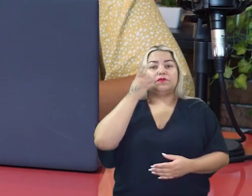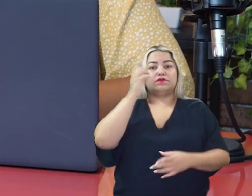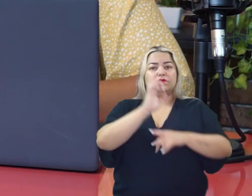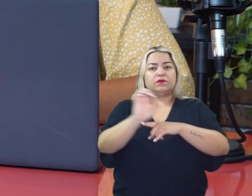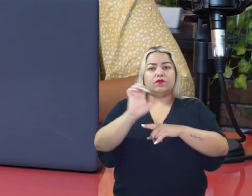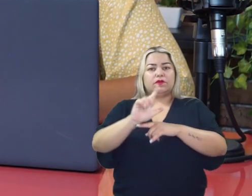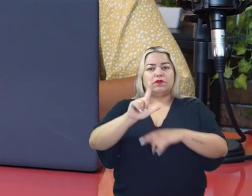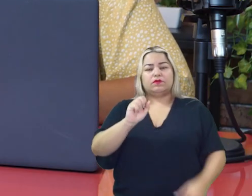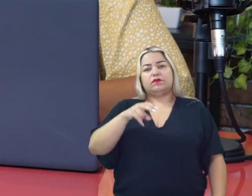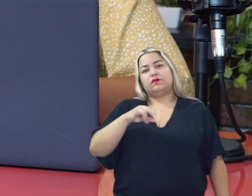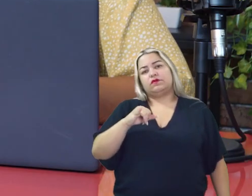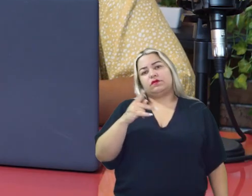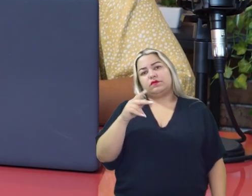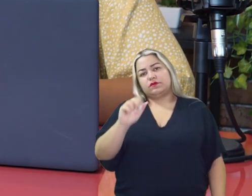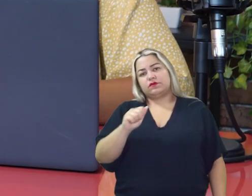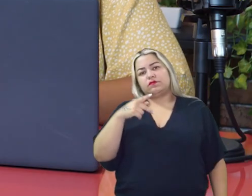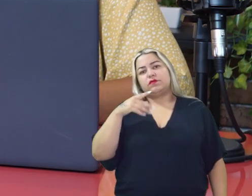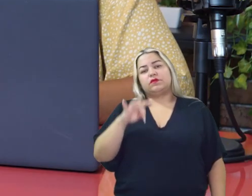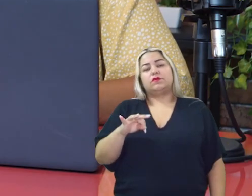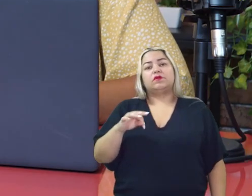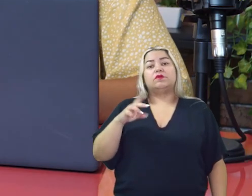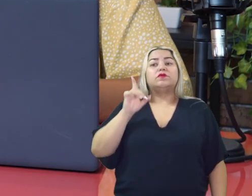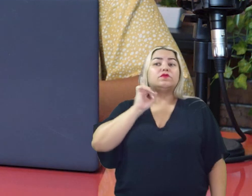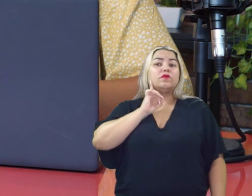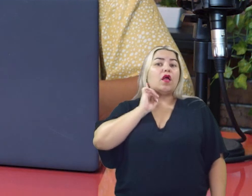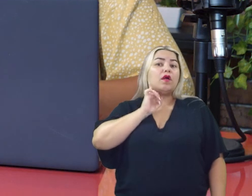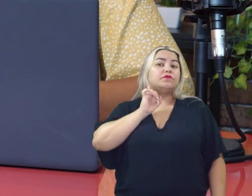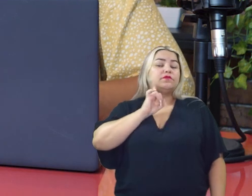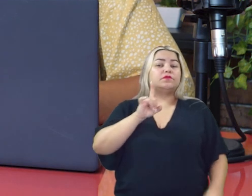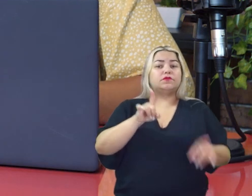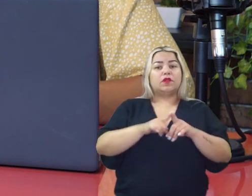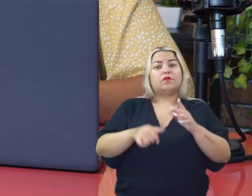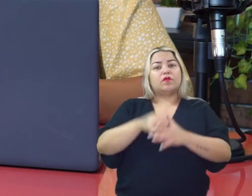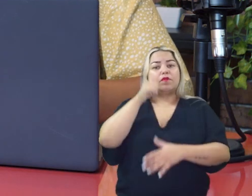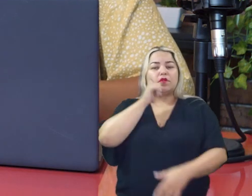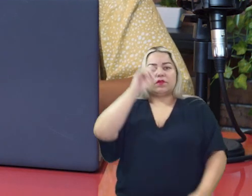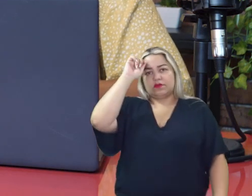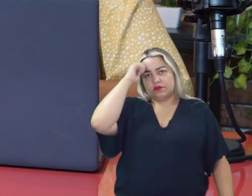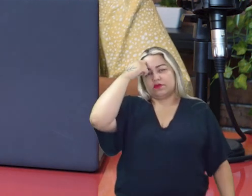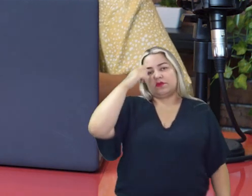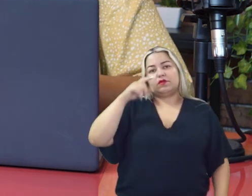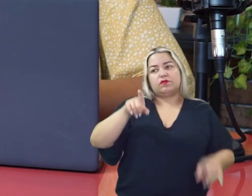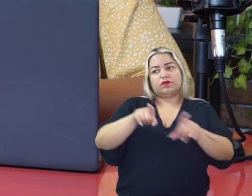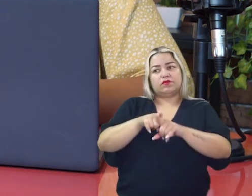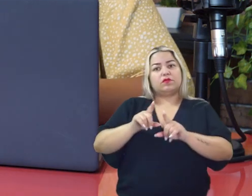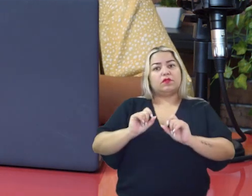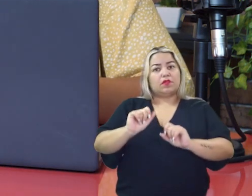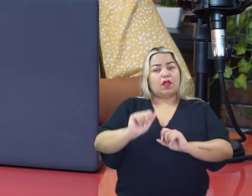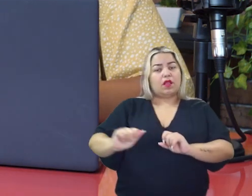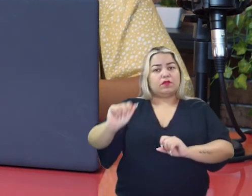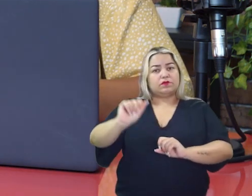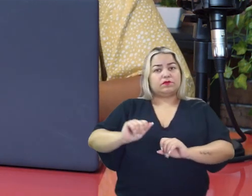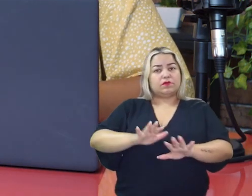A deputada estadual Leninha, do PT de Minas Gerais, foi a primeira mulher negra a ser reeleita para a mesa diretiva